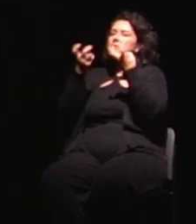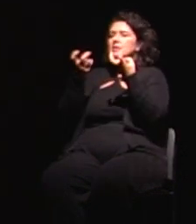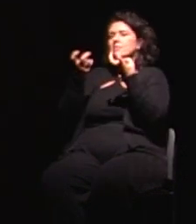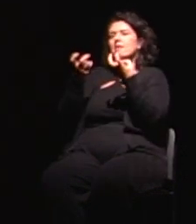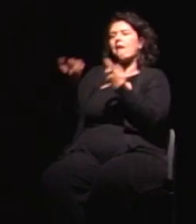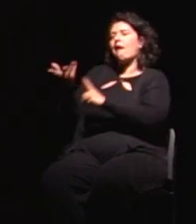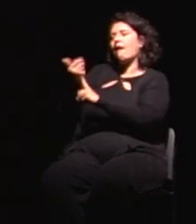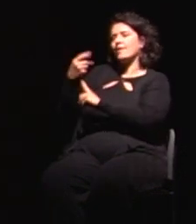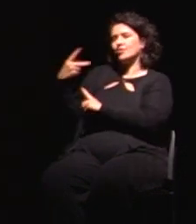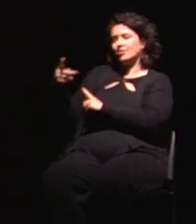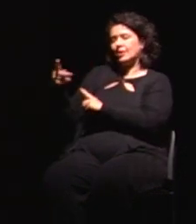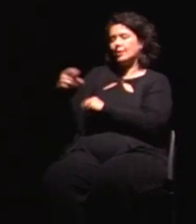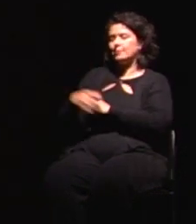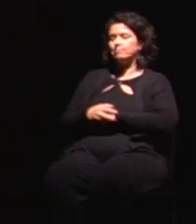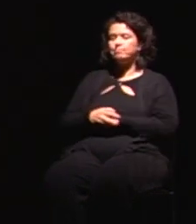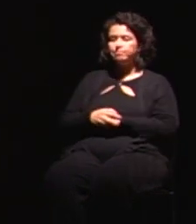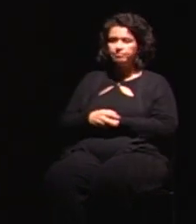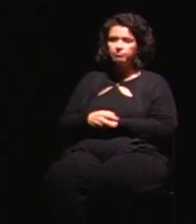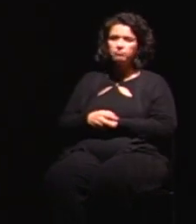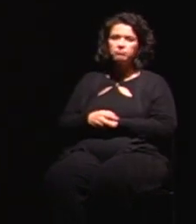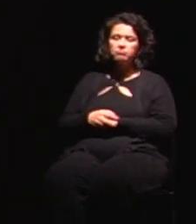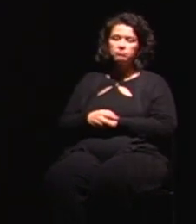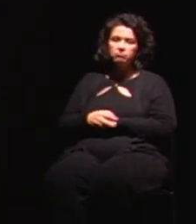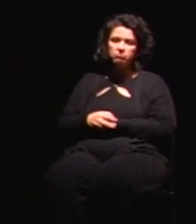E daí, né, vem essa ideia